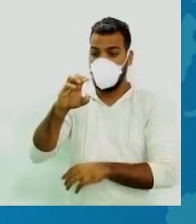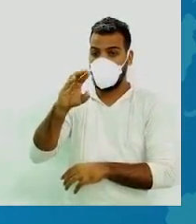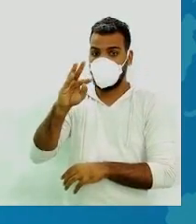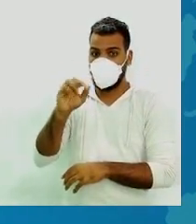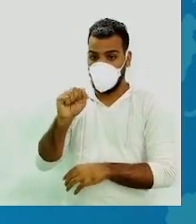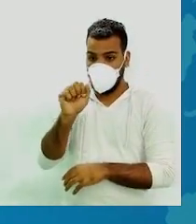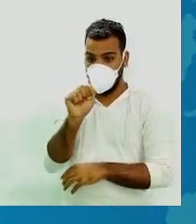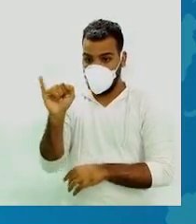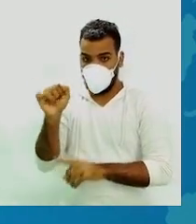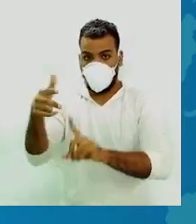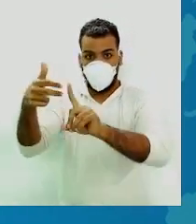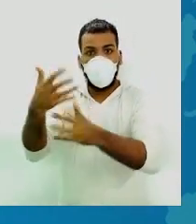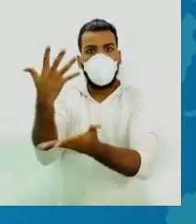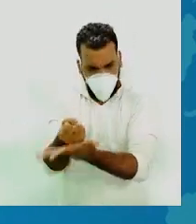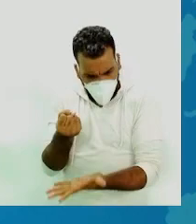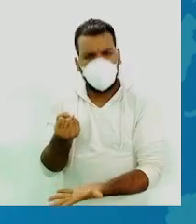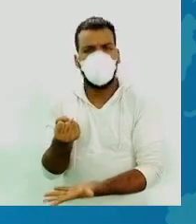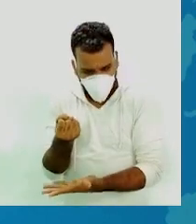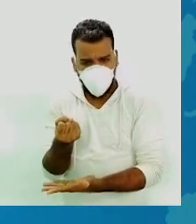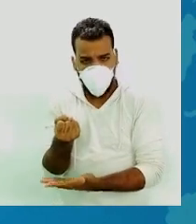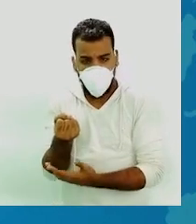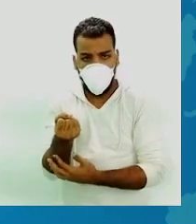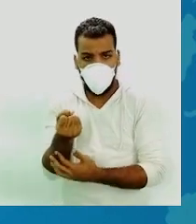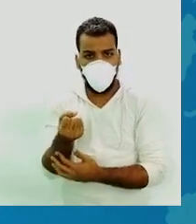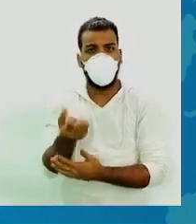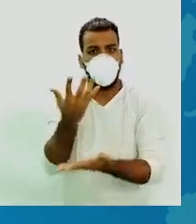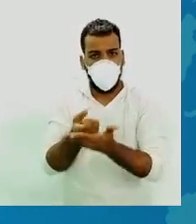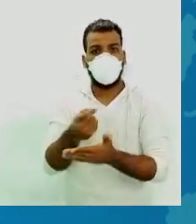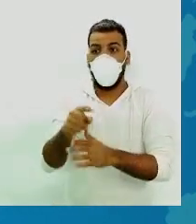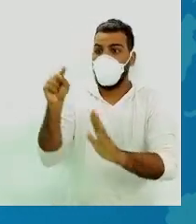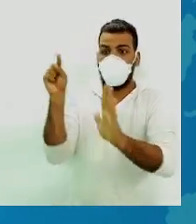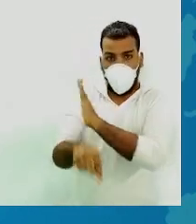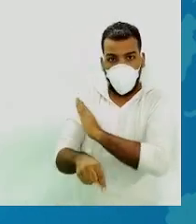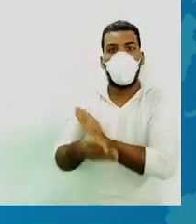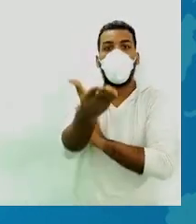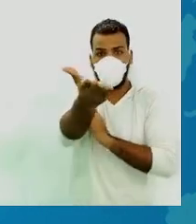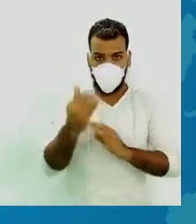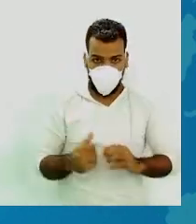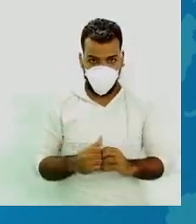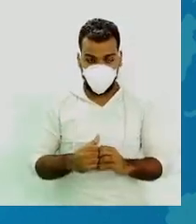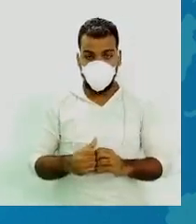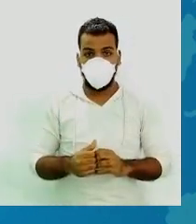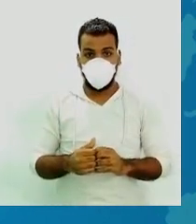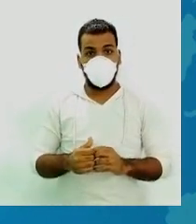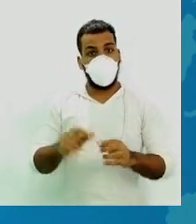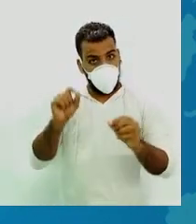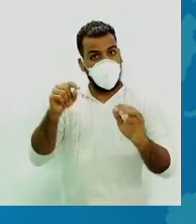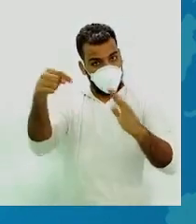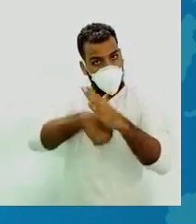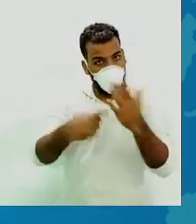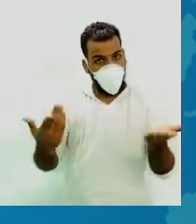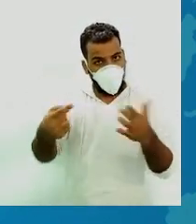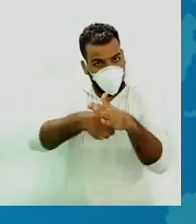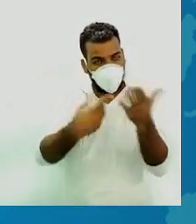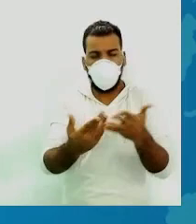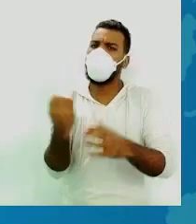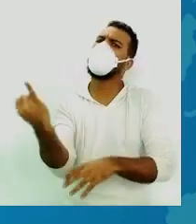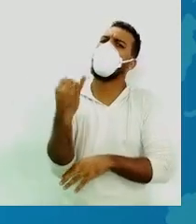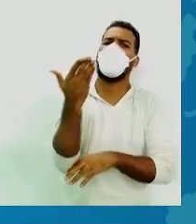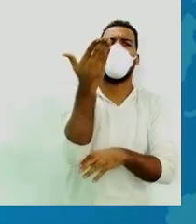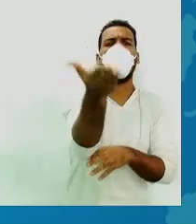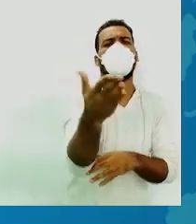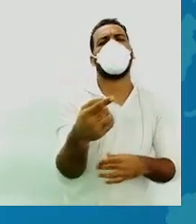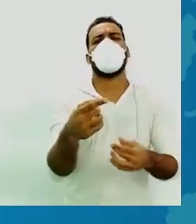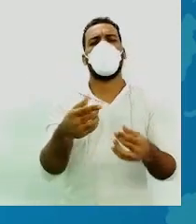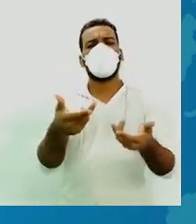as nossas aulas, deixe o seu comentário, faça a sua pergunta, porque é importante para nós ter esse retorno, saber